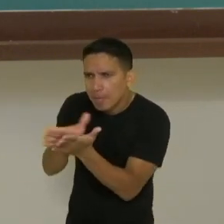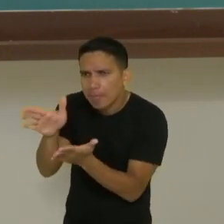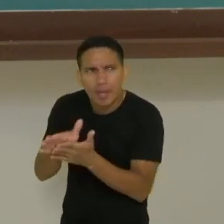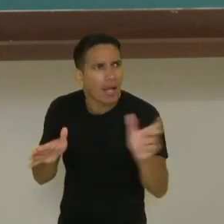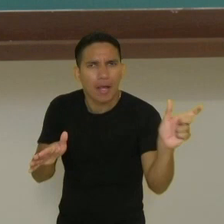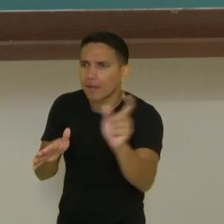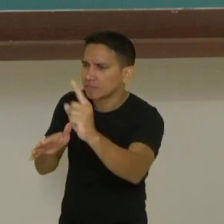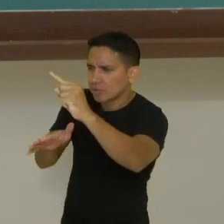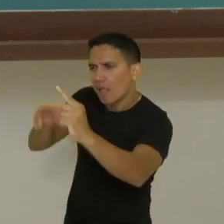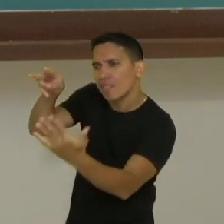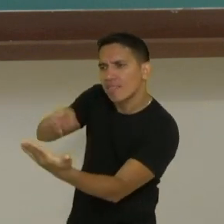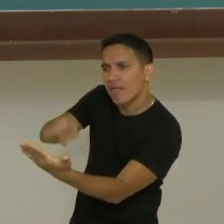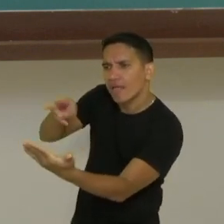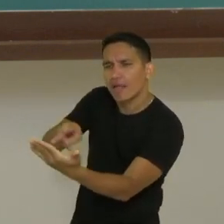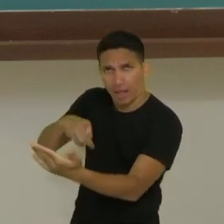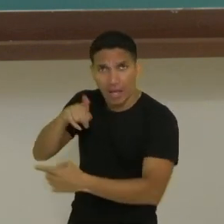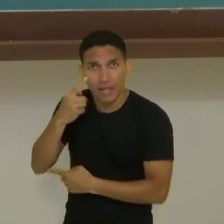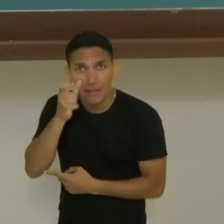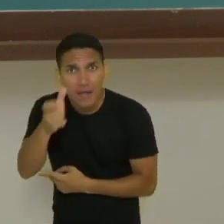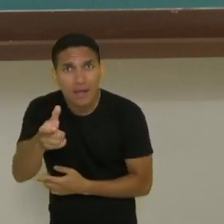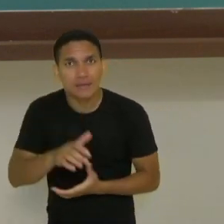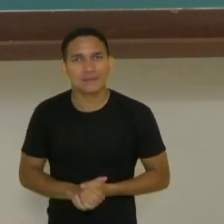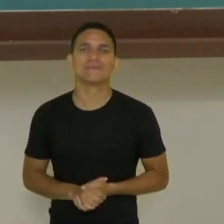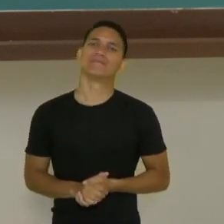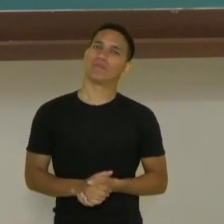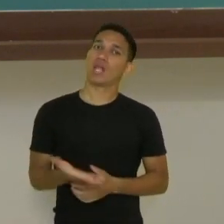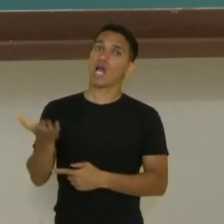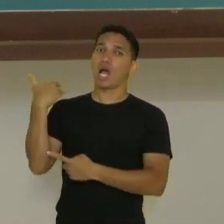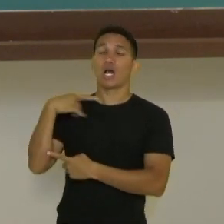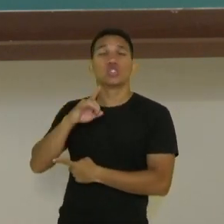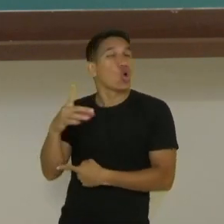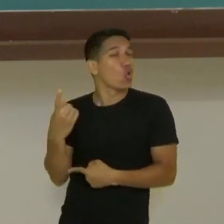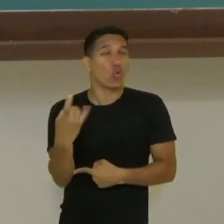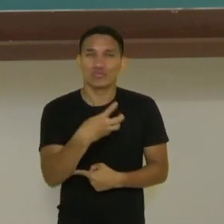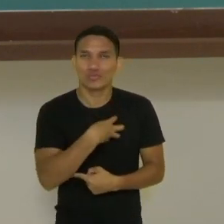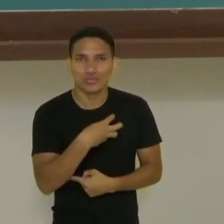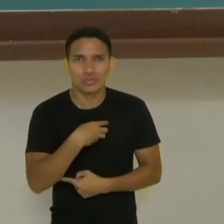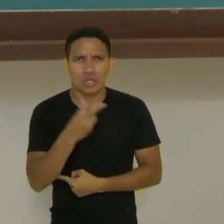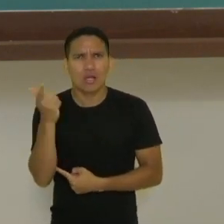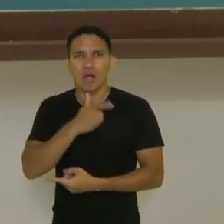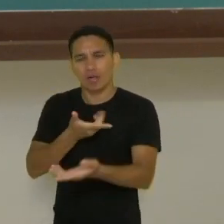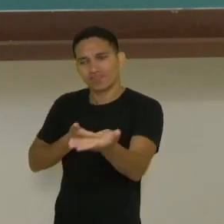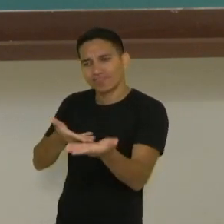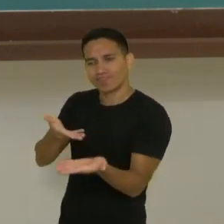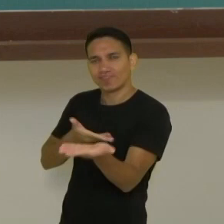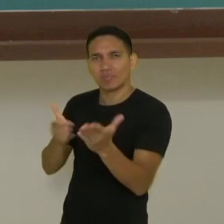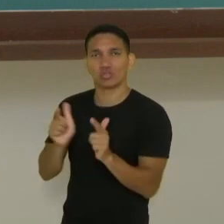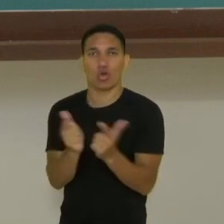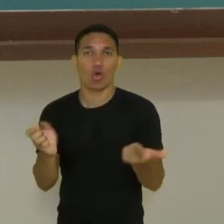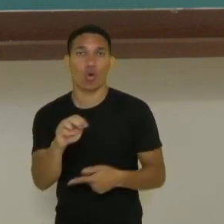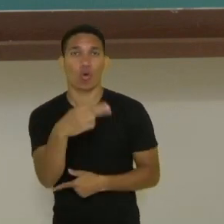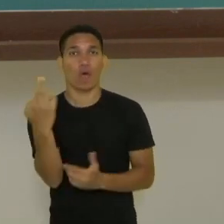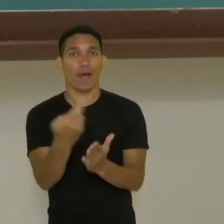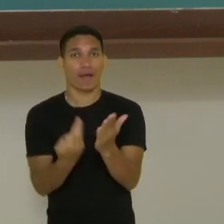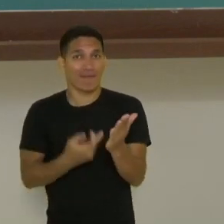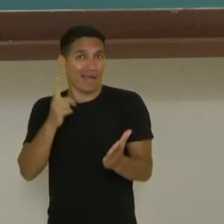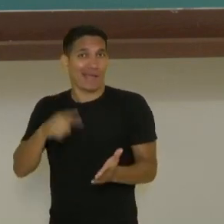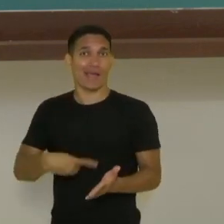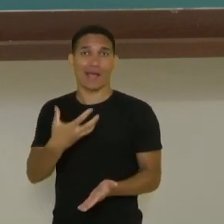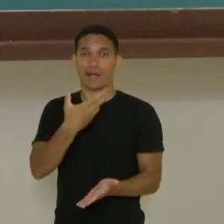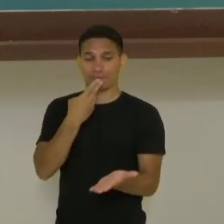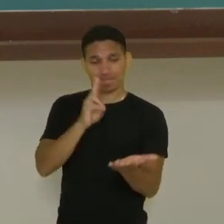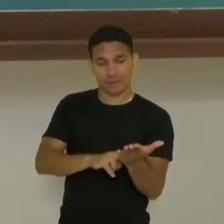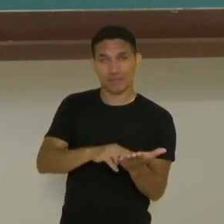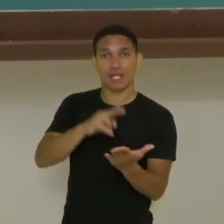interessante. Antigamente, só o único jeito de interagir com o jornal e com a revista era por meio da carta do